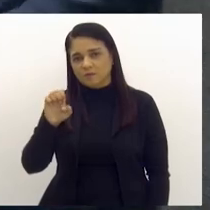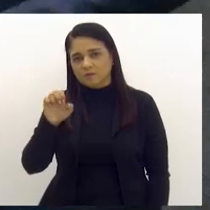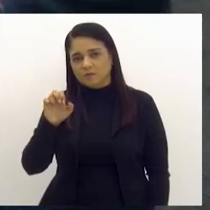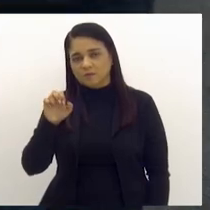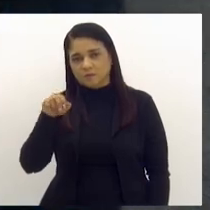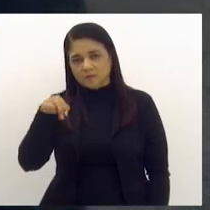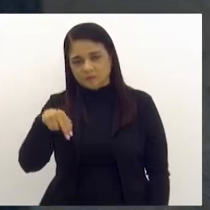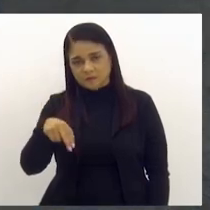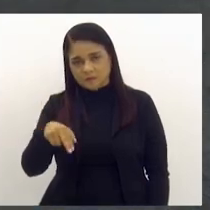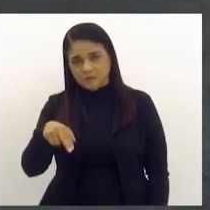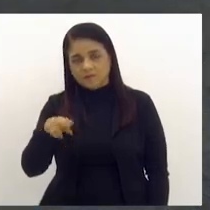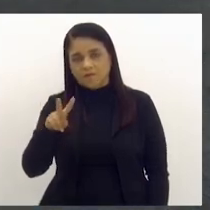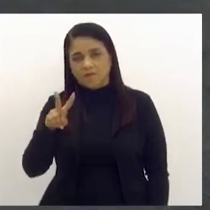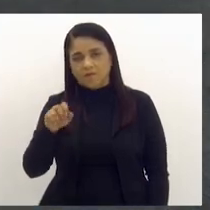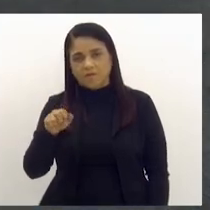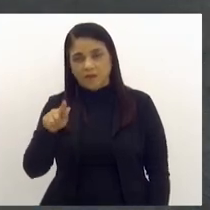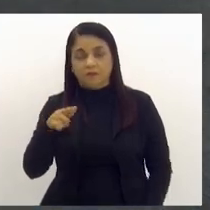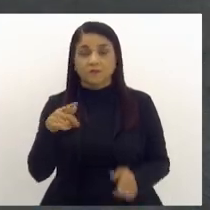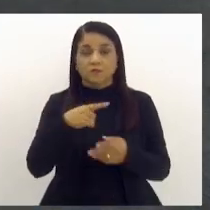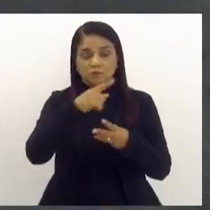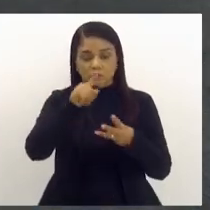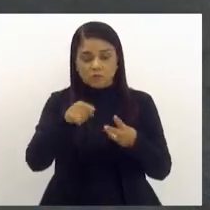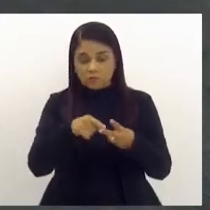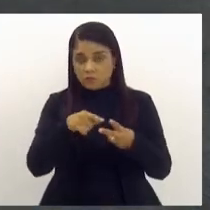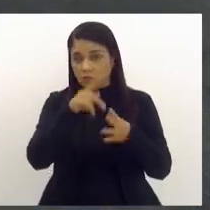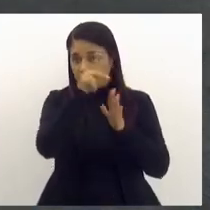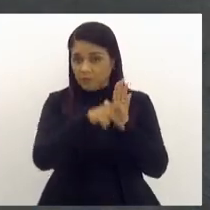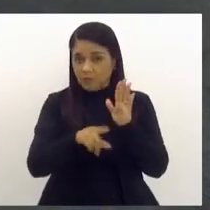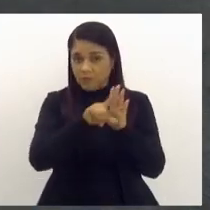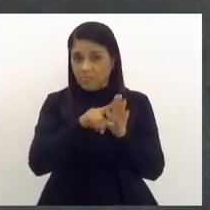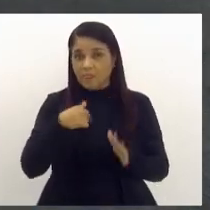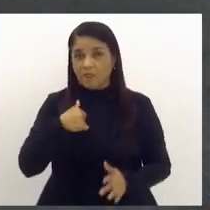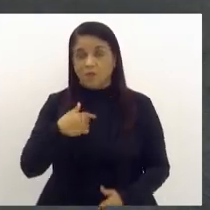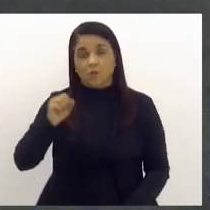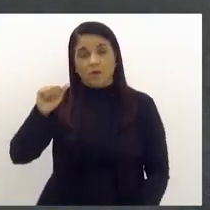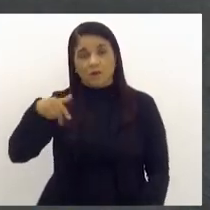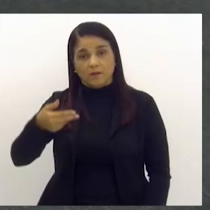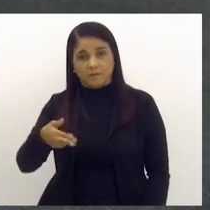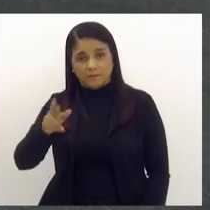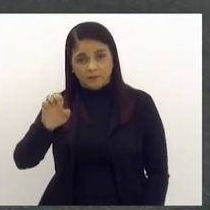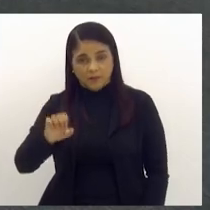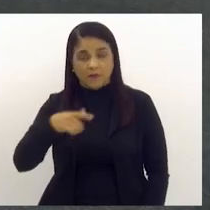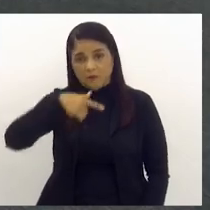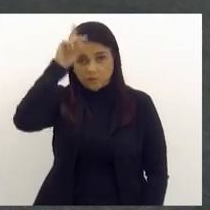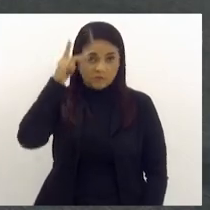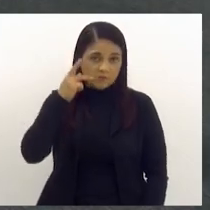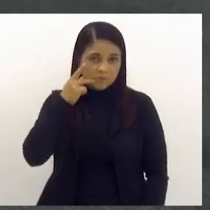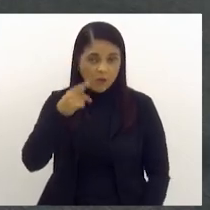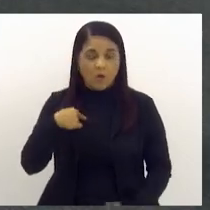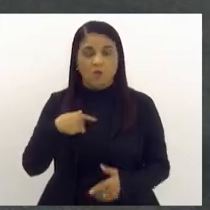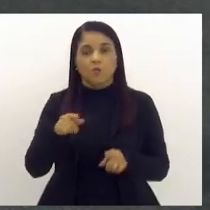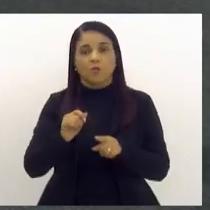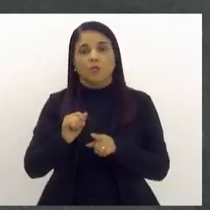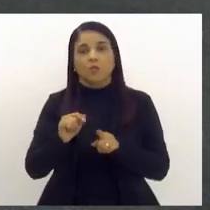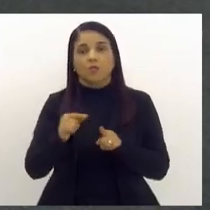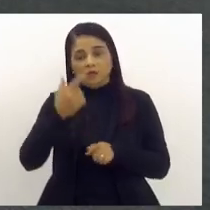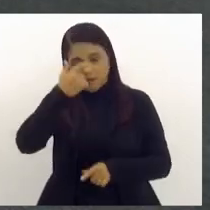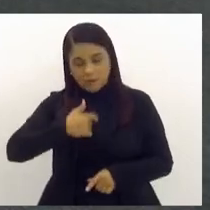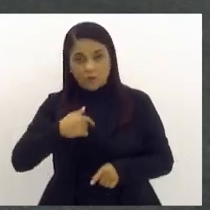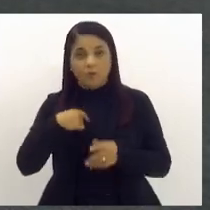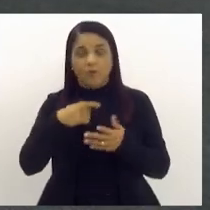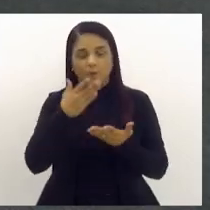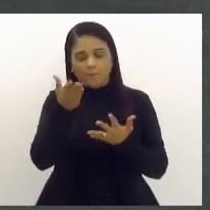lei, que é de autoria, deputado André Correia, Luiz Paulo e eu, que fala do parcelamento